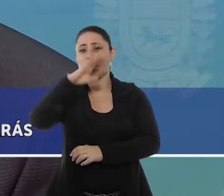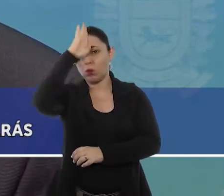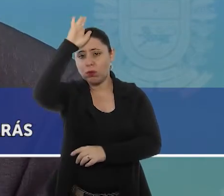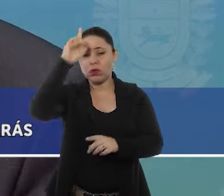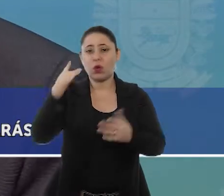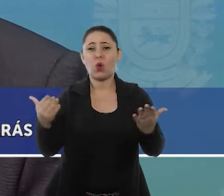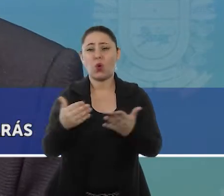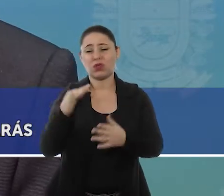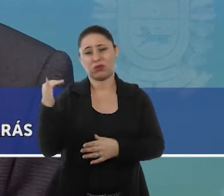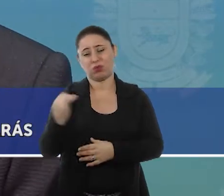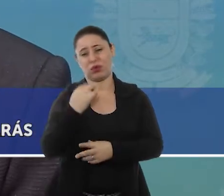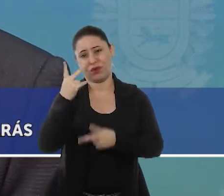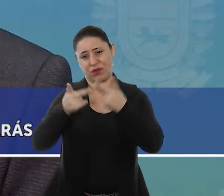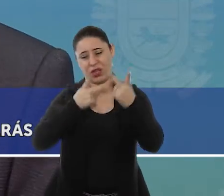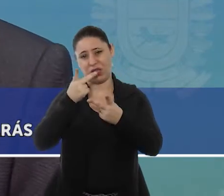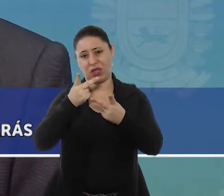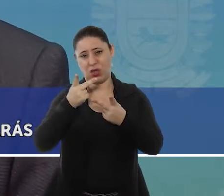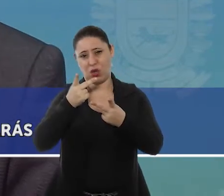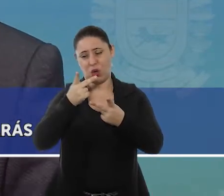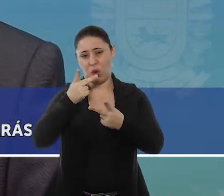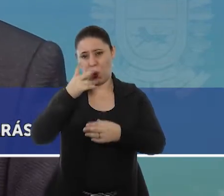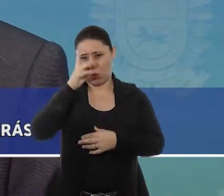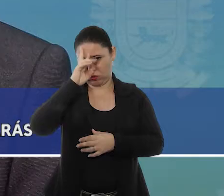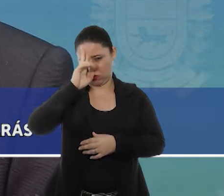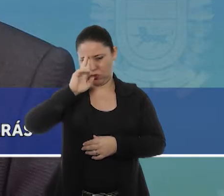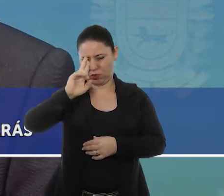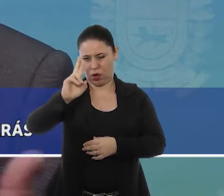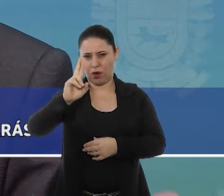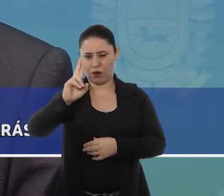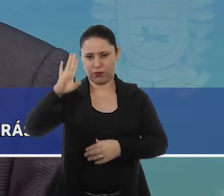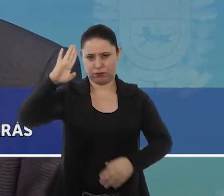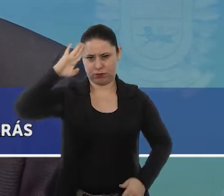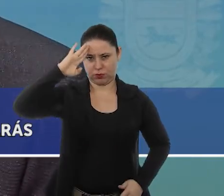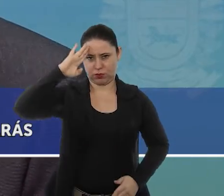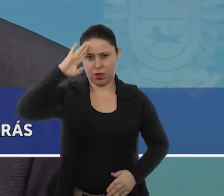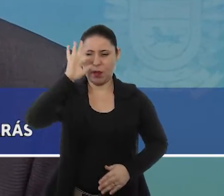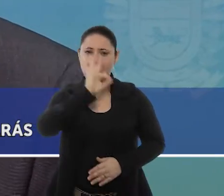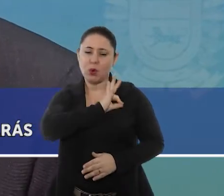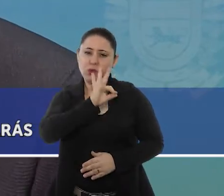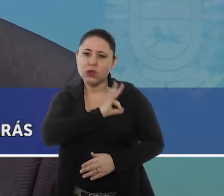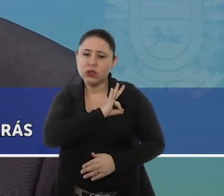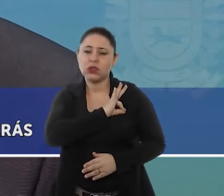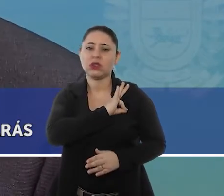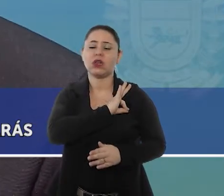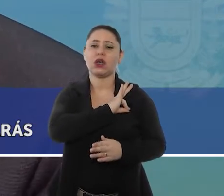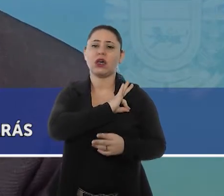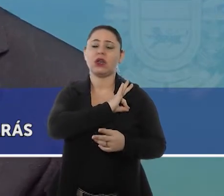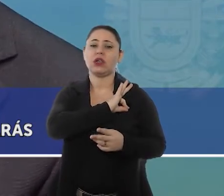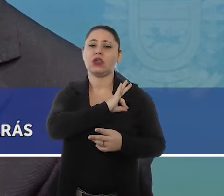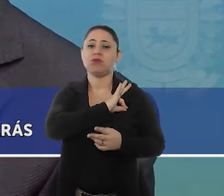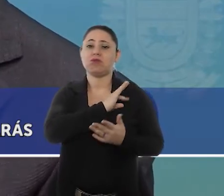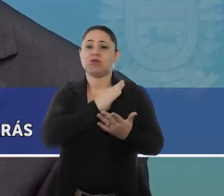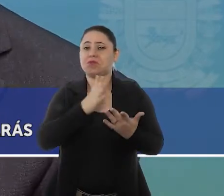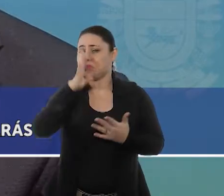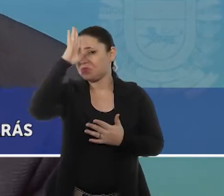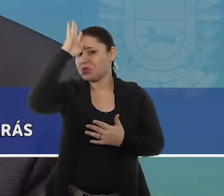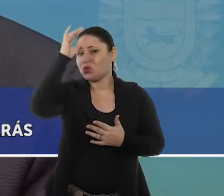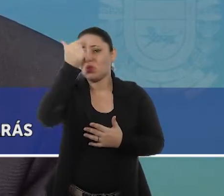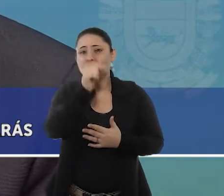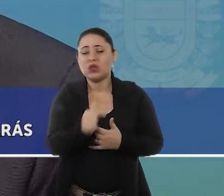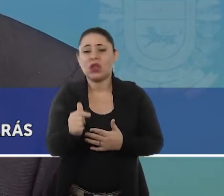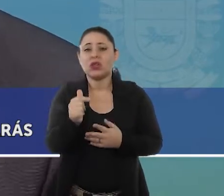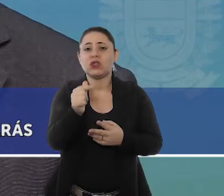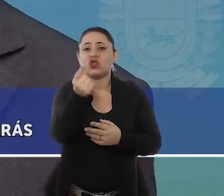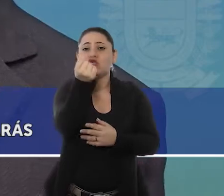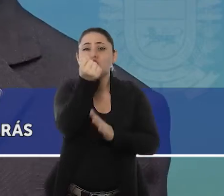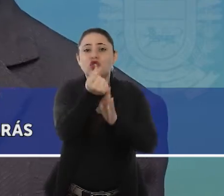dos bombeiros. É importante dizer que hoje um comandante de uma unidade da Polícia Militar, dos bombeiros ou da Polícia Civil,